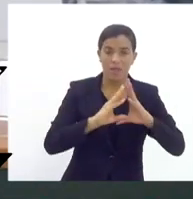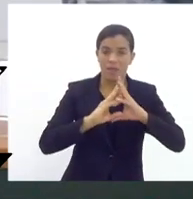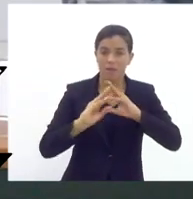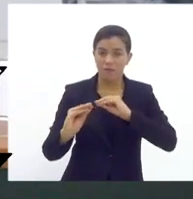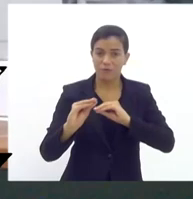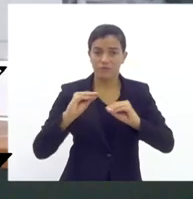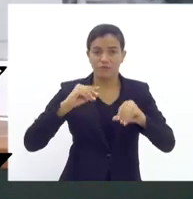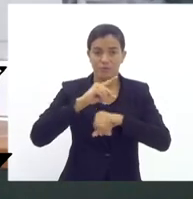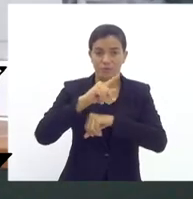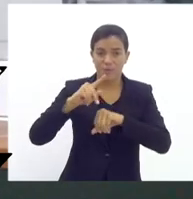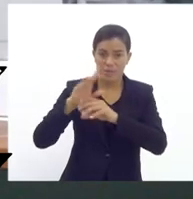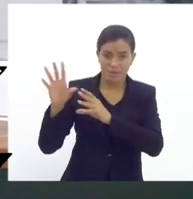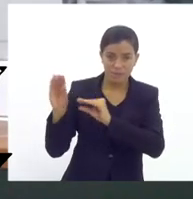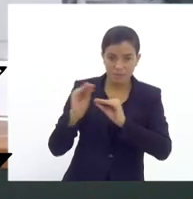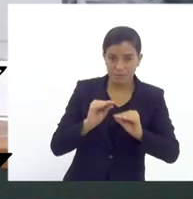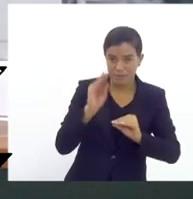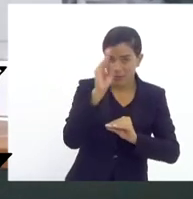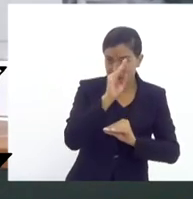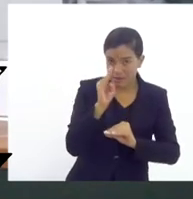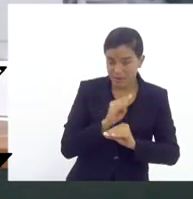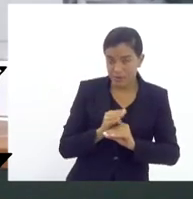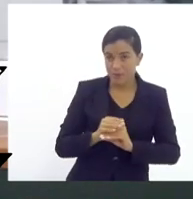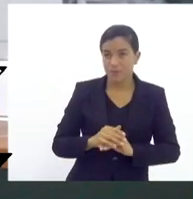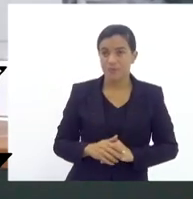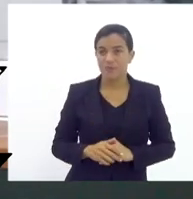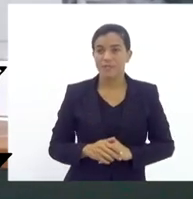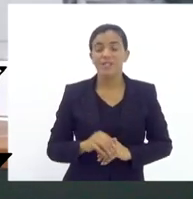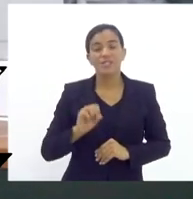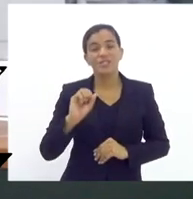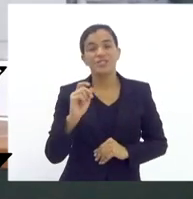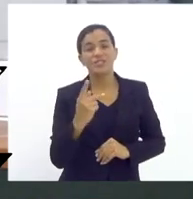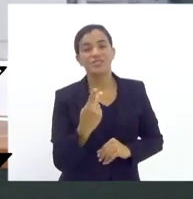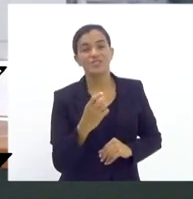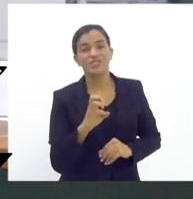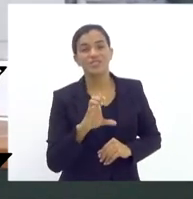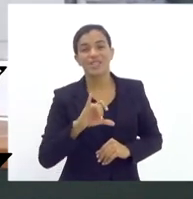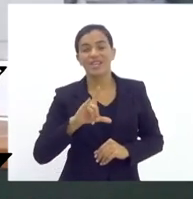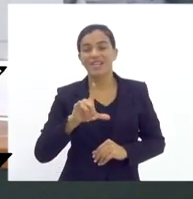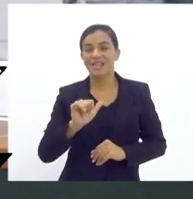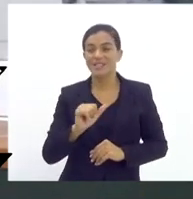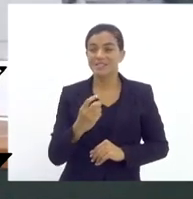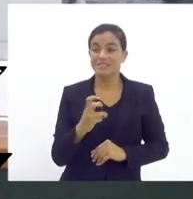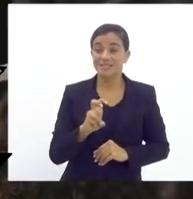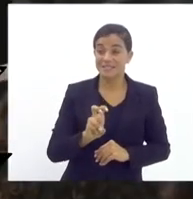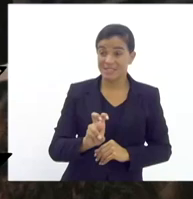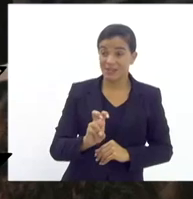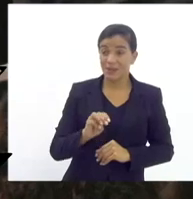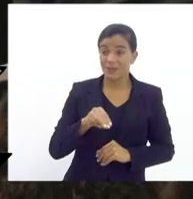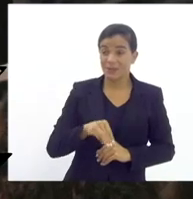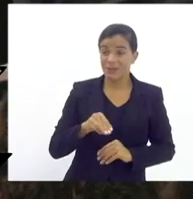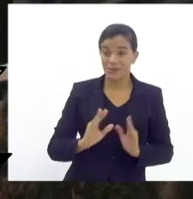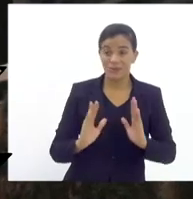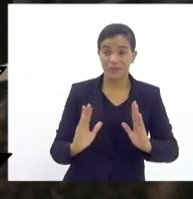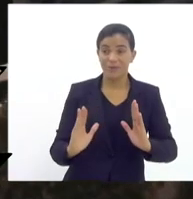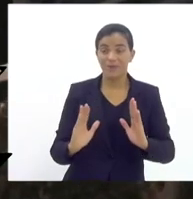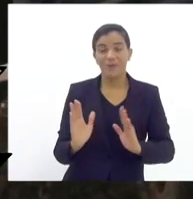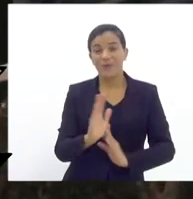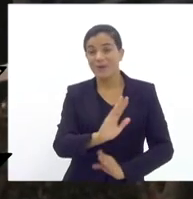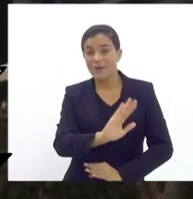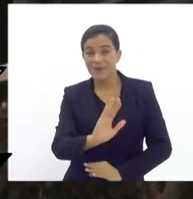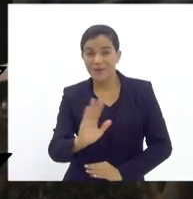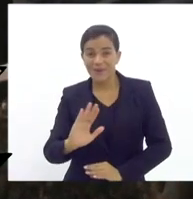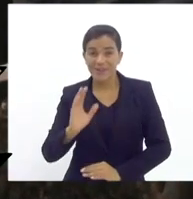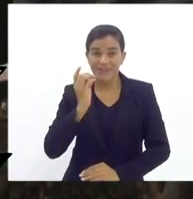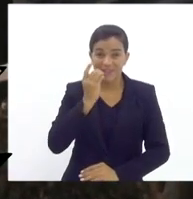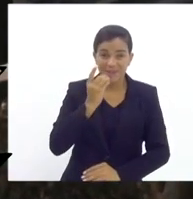a partir do Ministério da Justiça vai lá Sheila você dispõe de 5 minutos olá olá